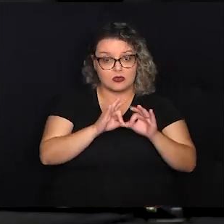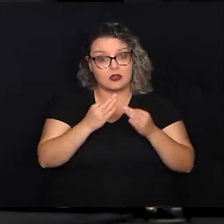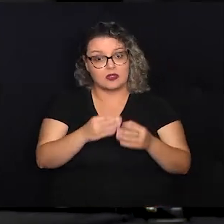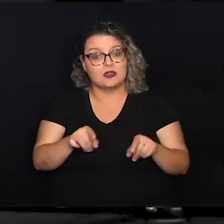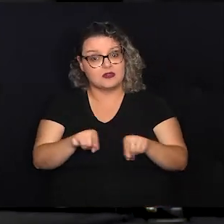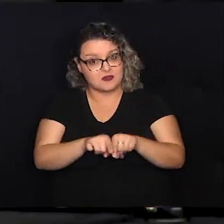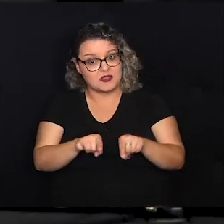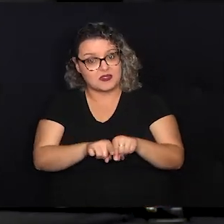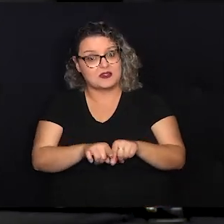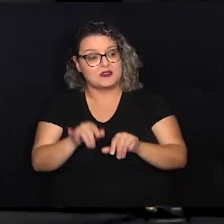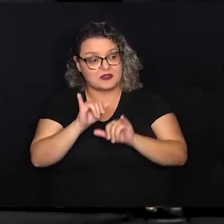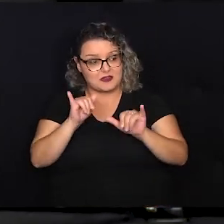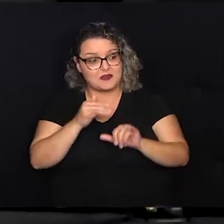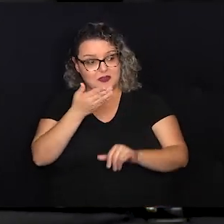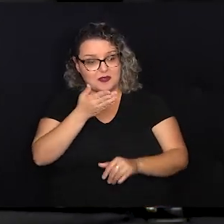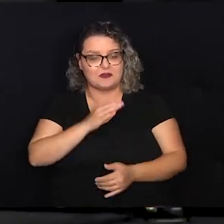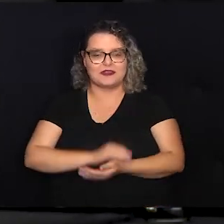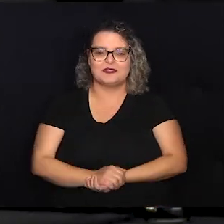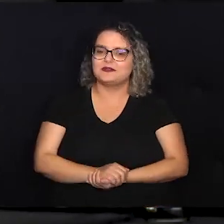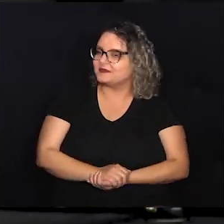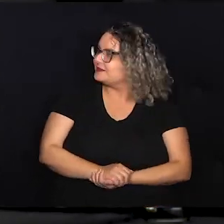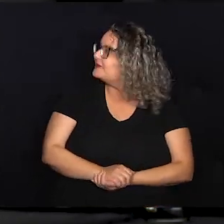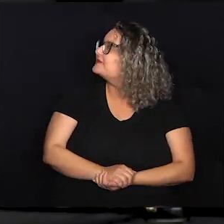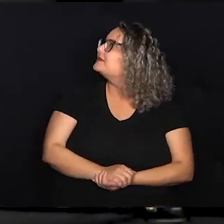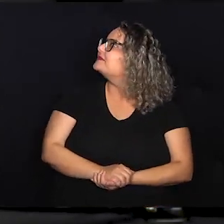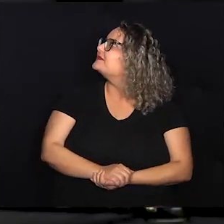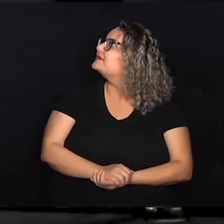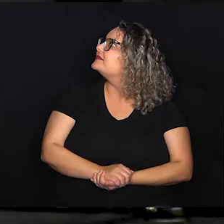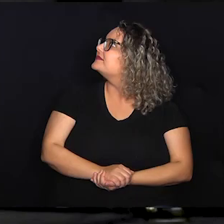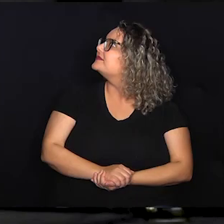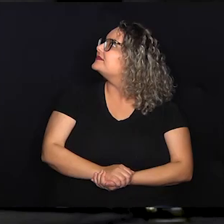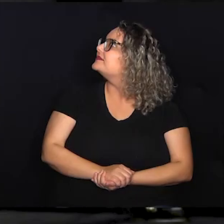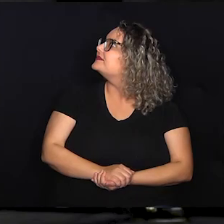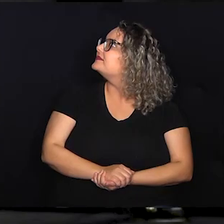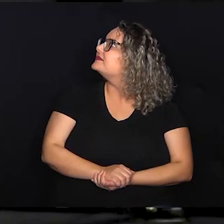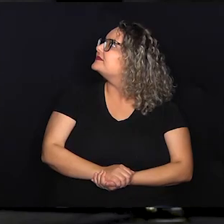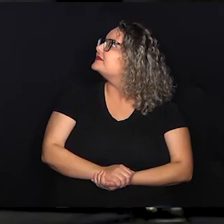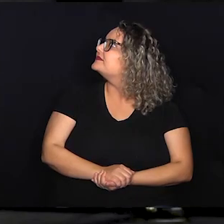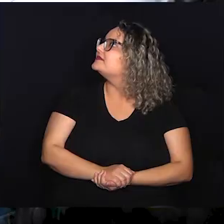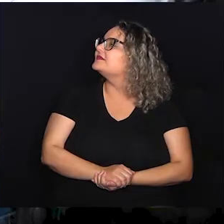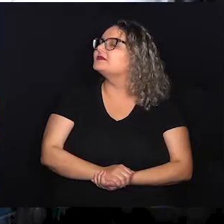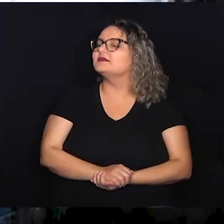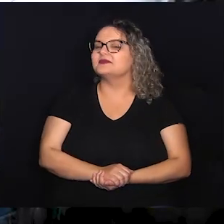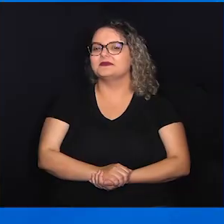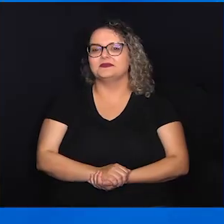exemplo para sua família. A gente também tem mais um recadinho aqui para você.